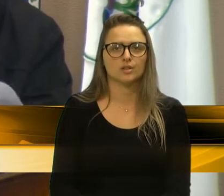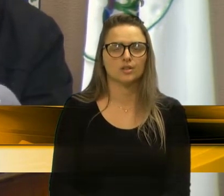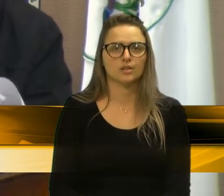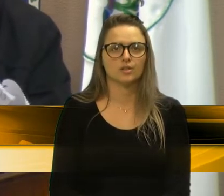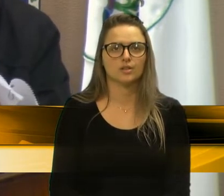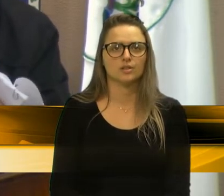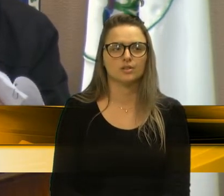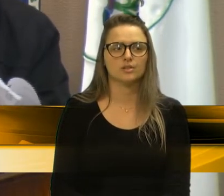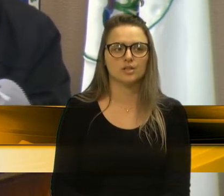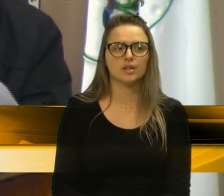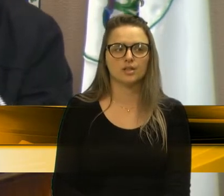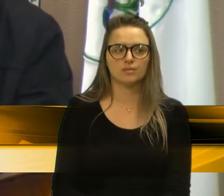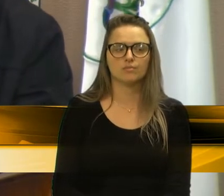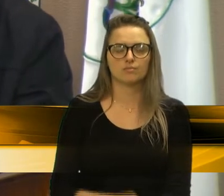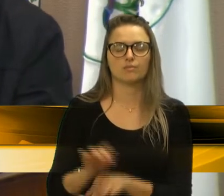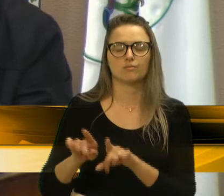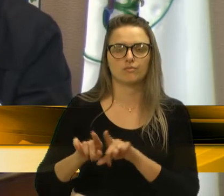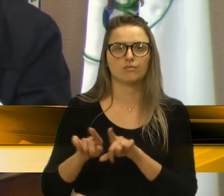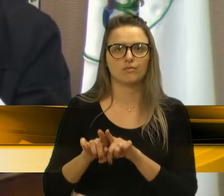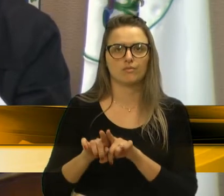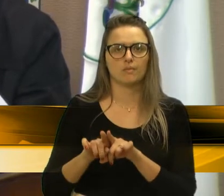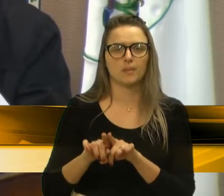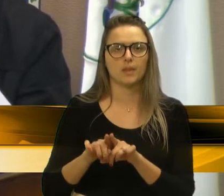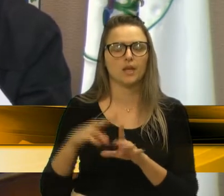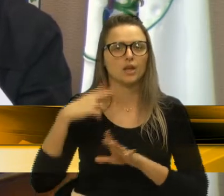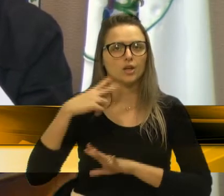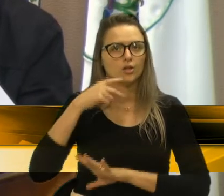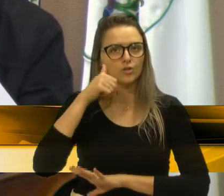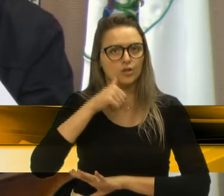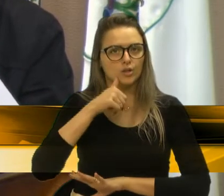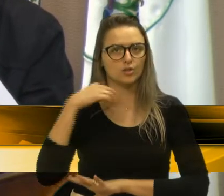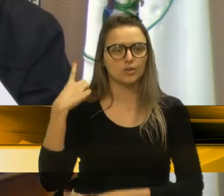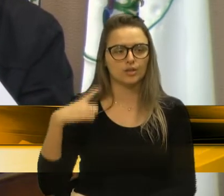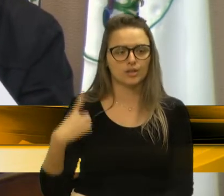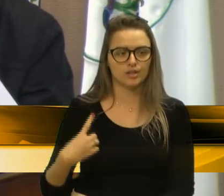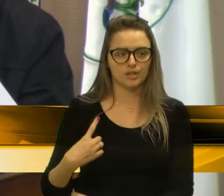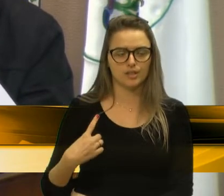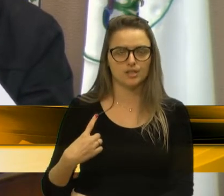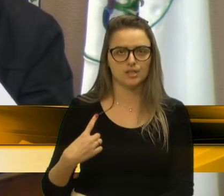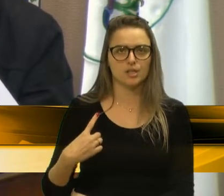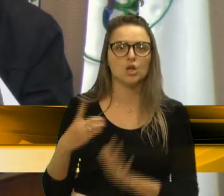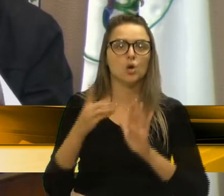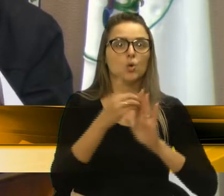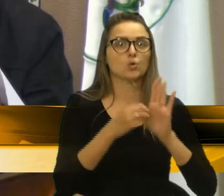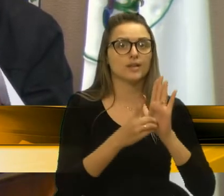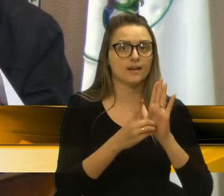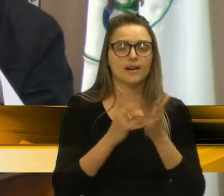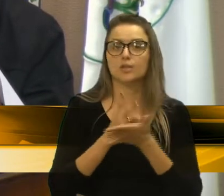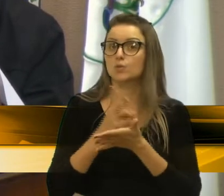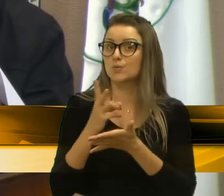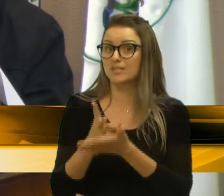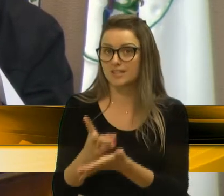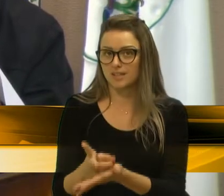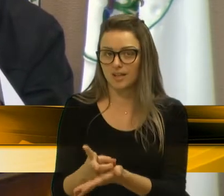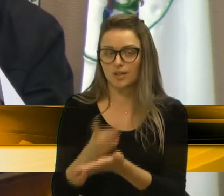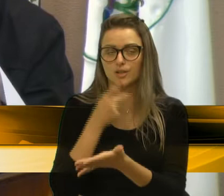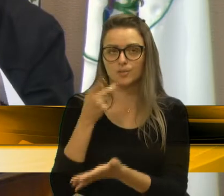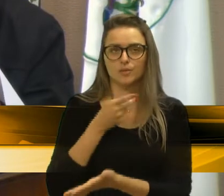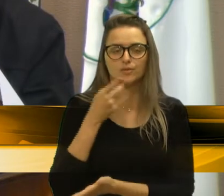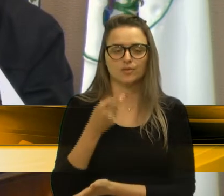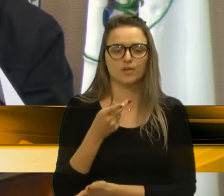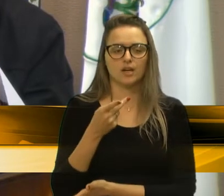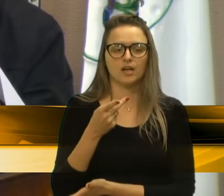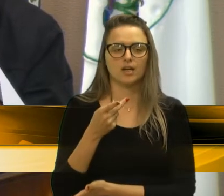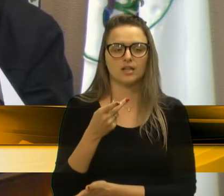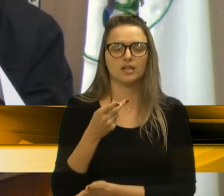E na minuta inicial, vereadora Denise, o decreto sempre trata,